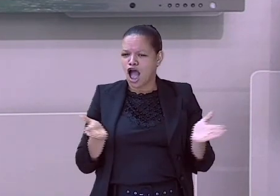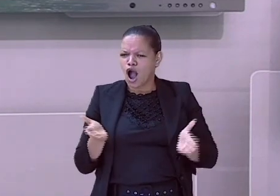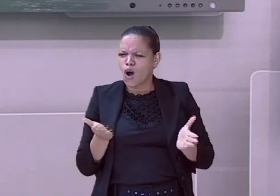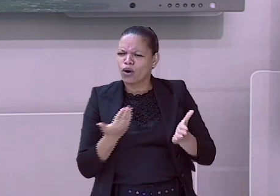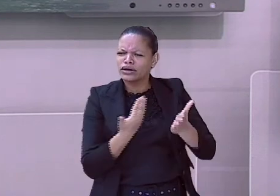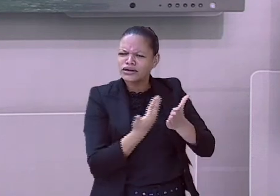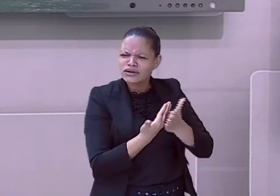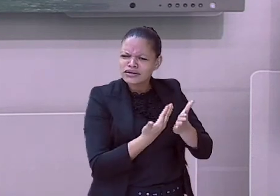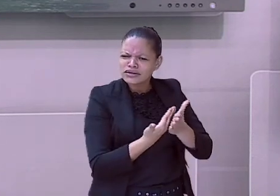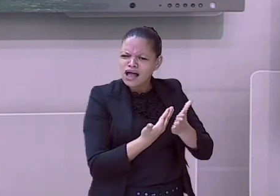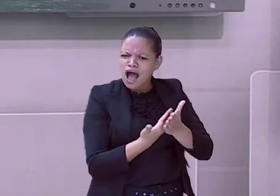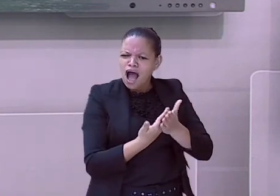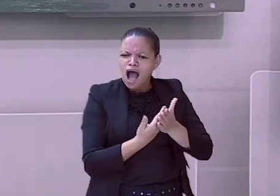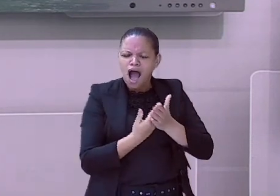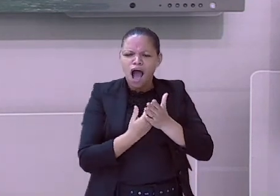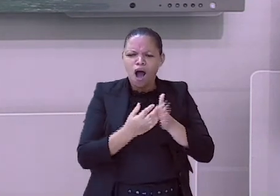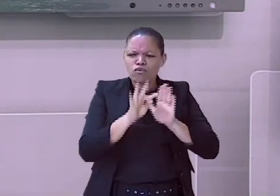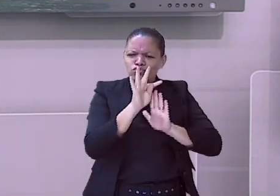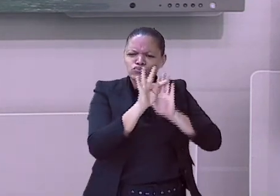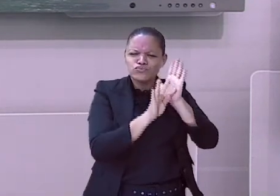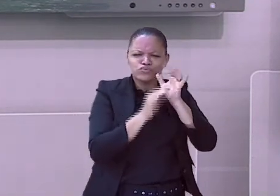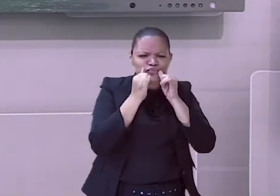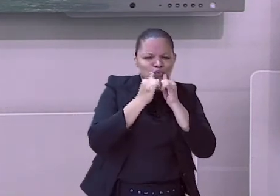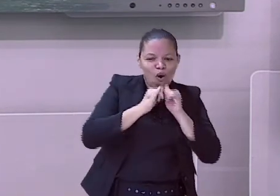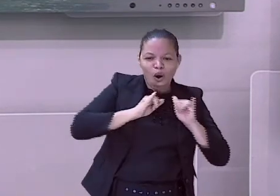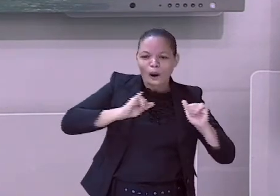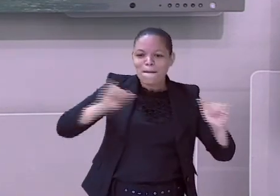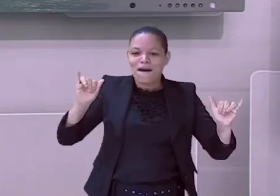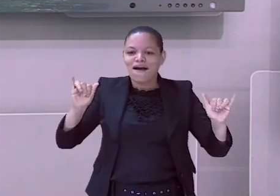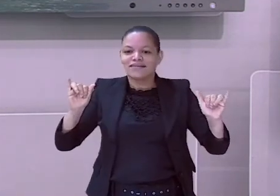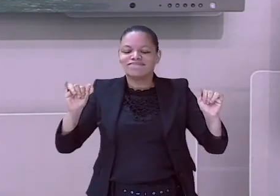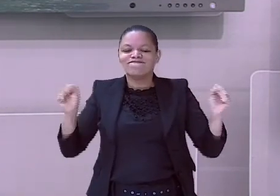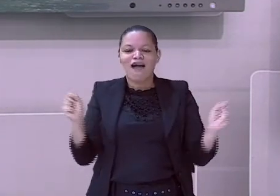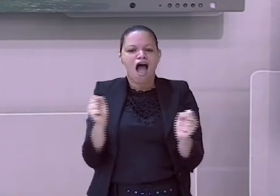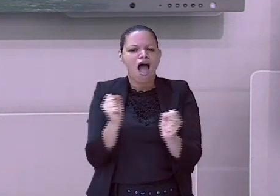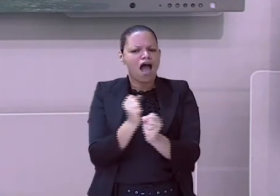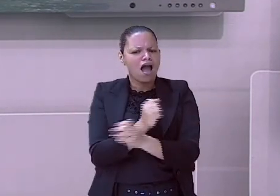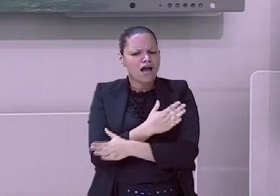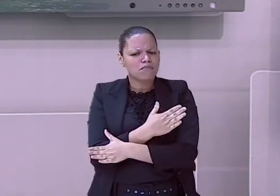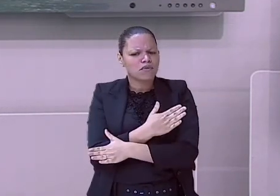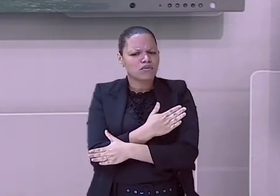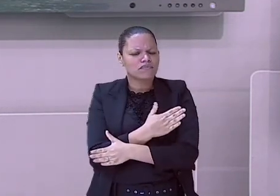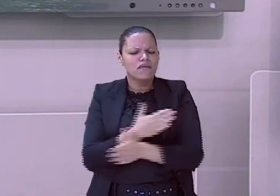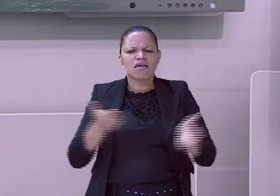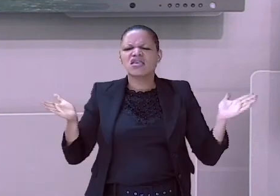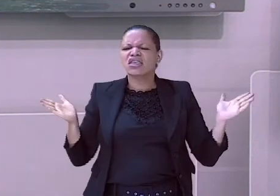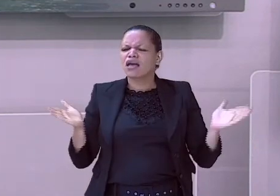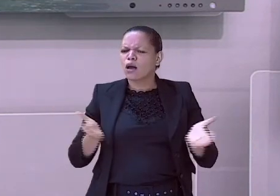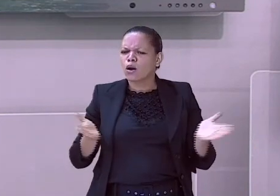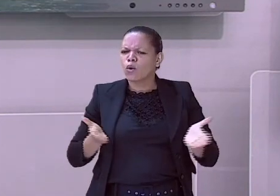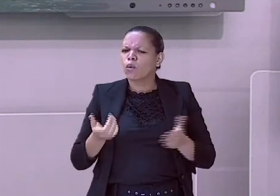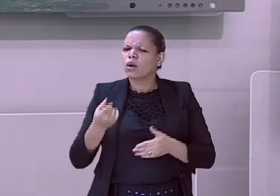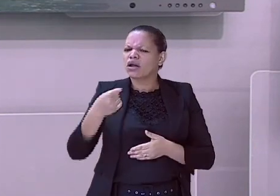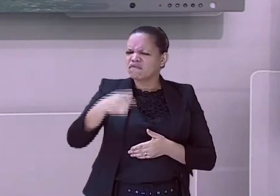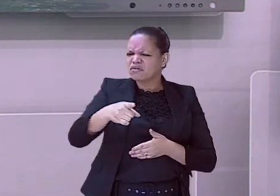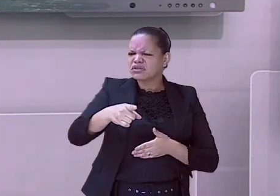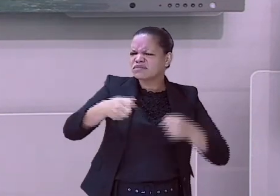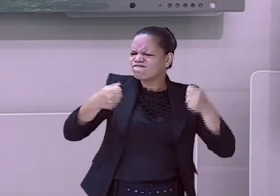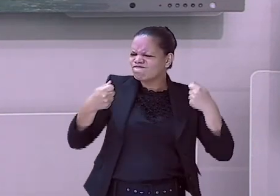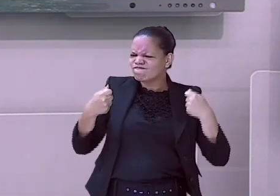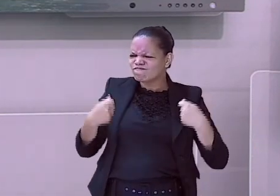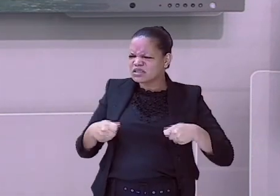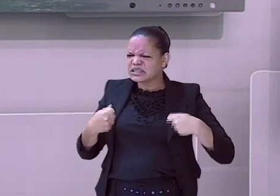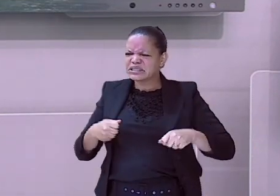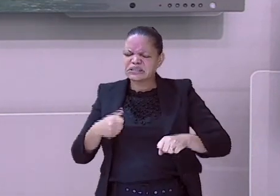informativo ficou por aqui. Agora é com você. É hora de você estar treinando a sua letra cursiva. Você